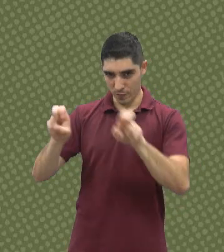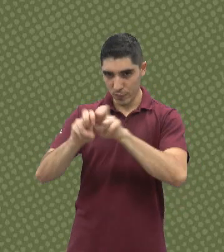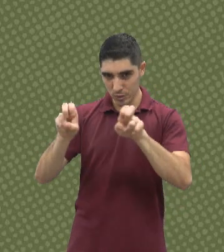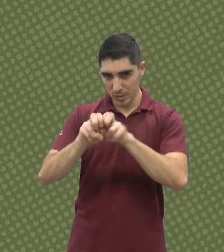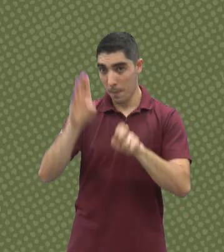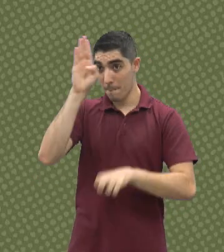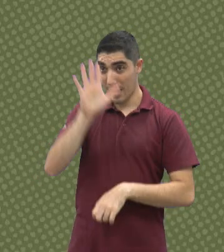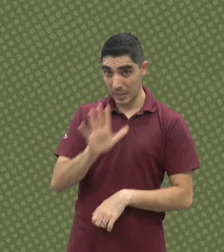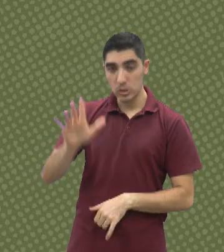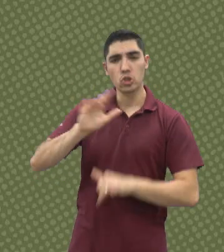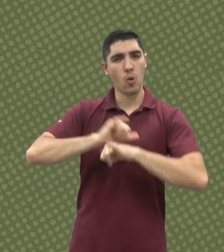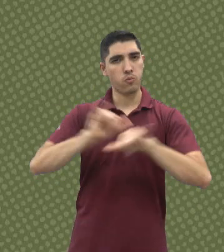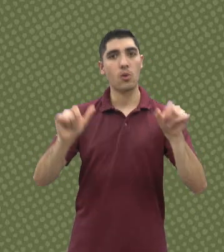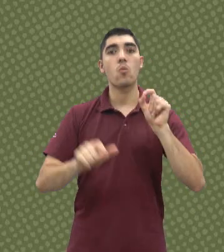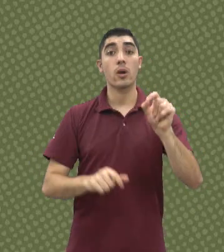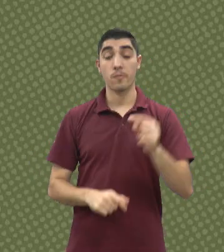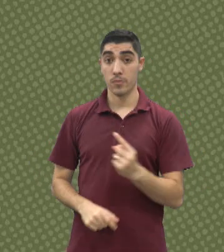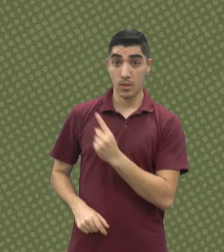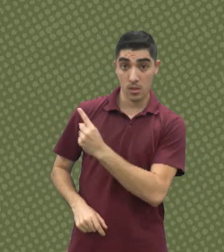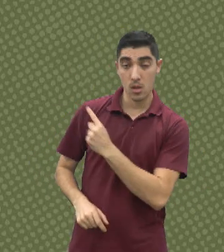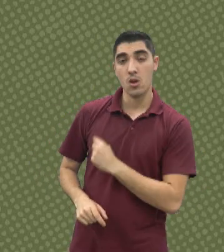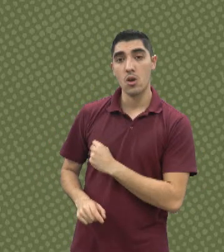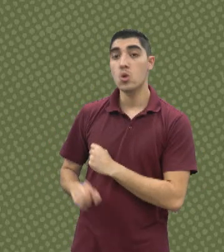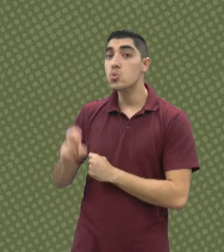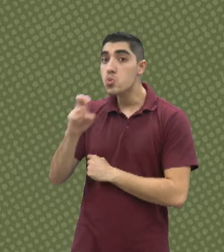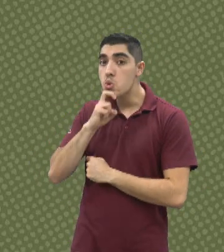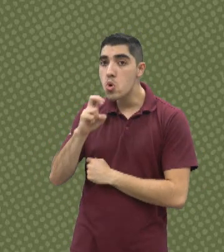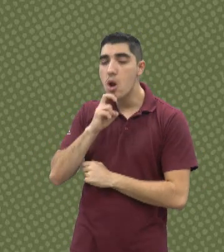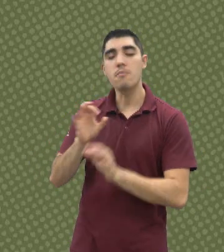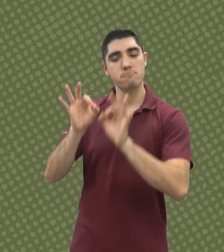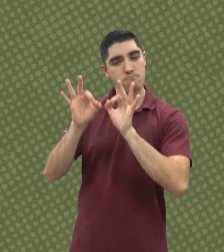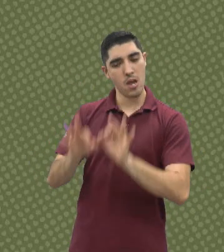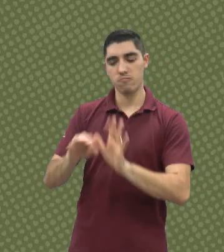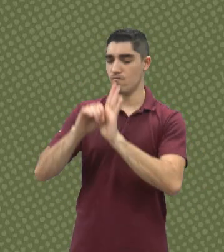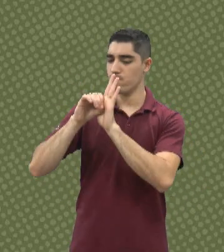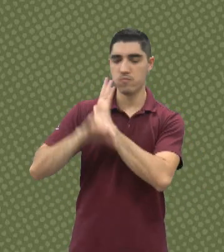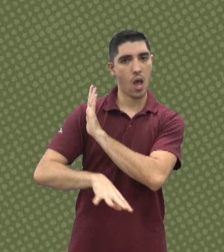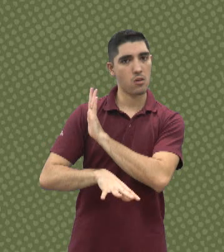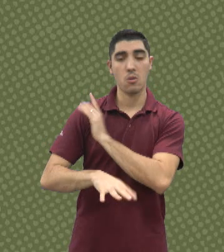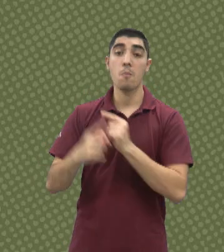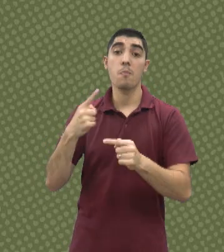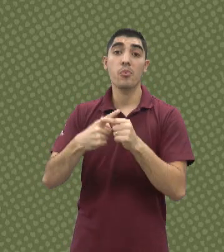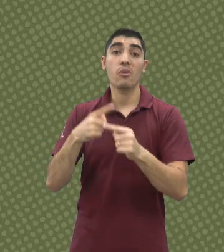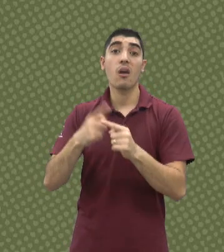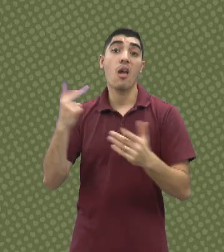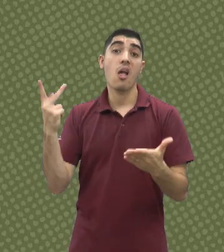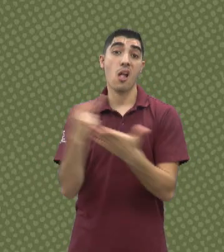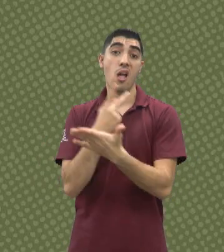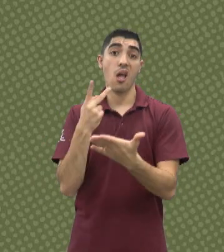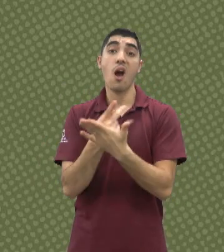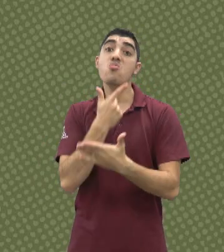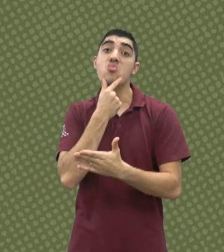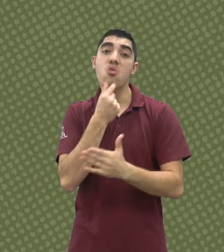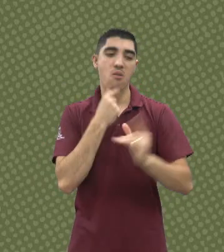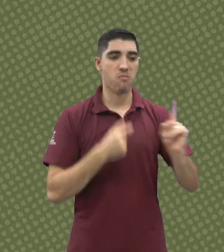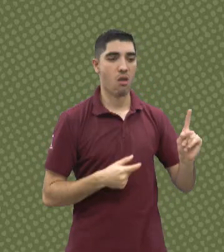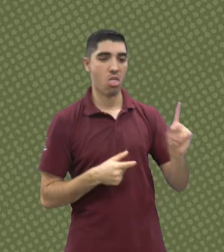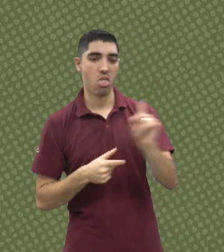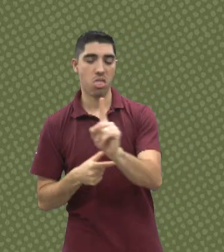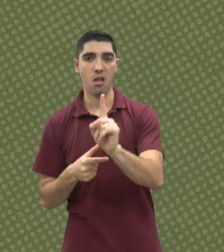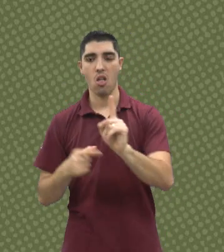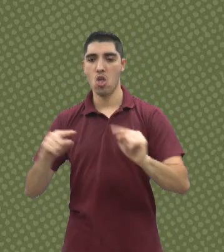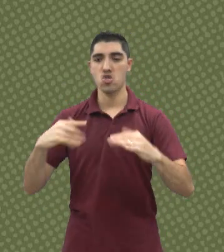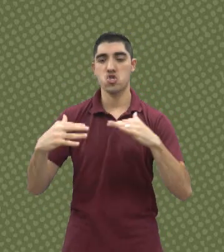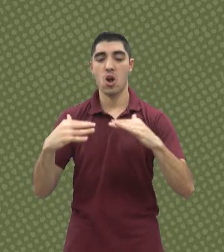a equipe do Sorocaba estava excluída da competição devido à escalação de forma irregular. Consequentemente, o